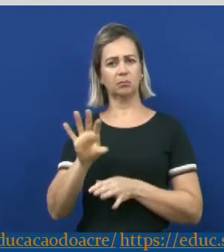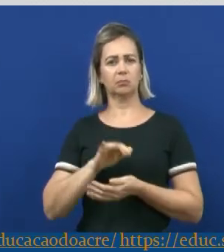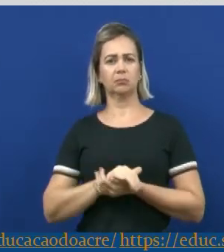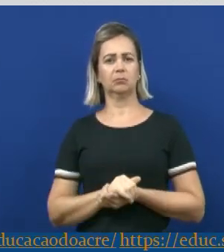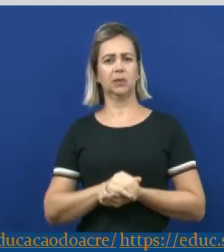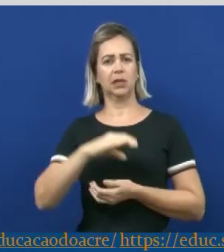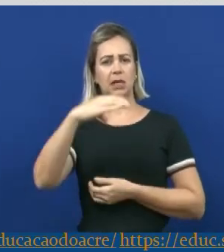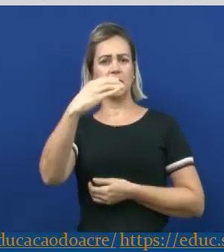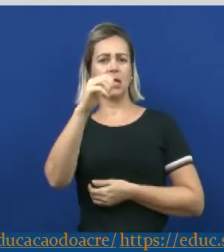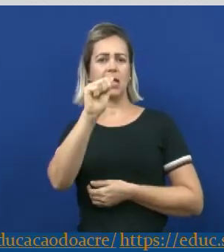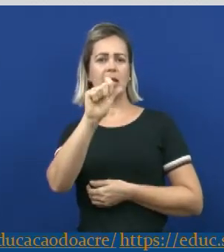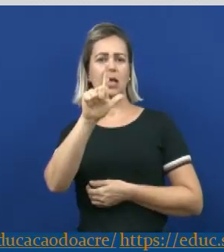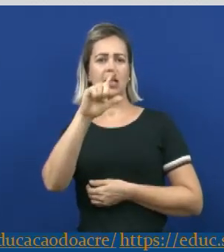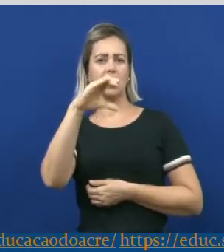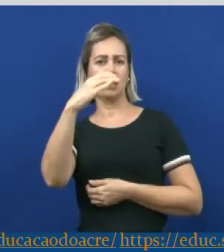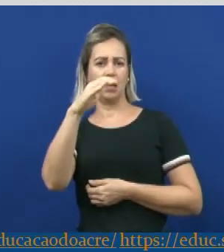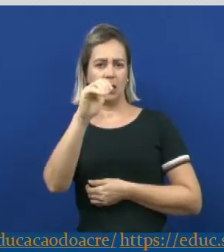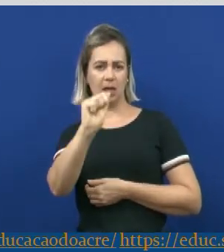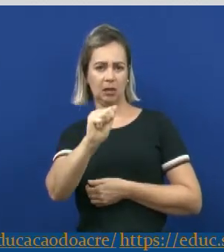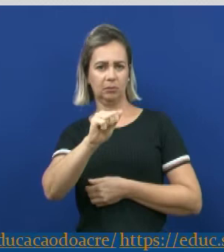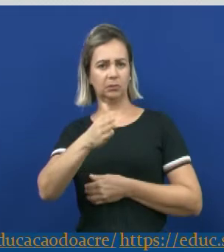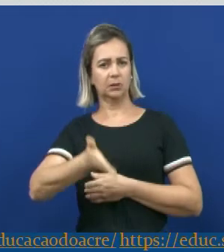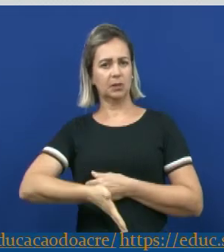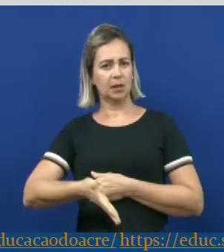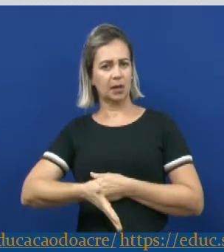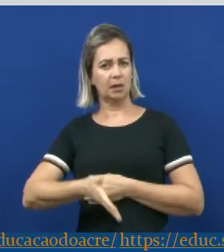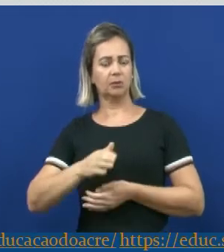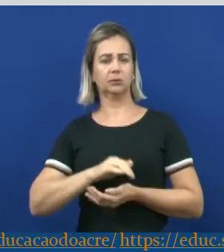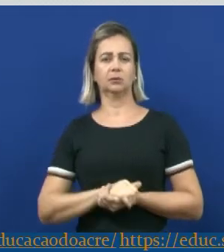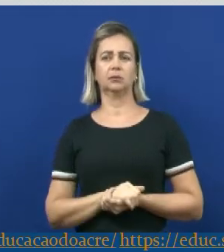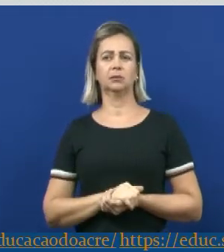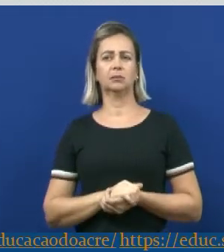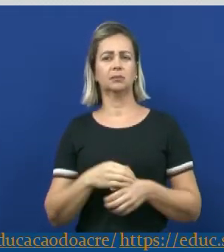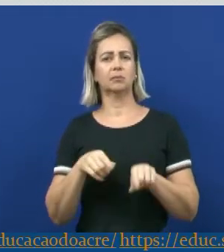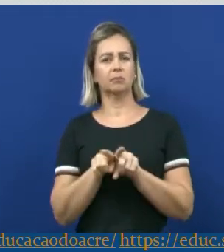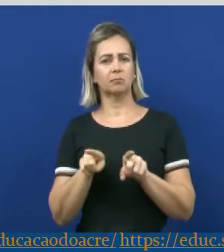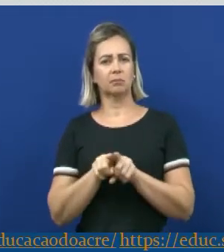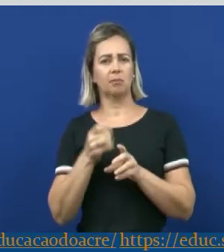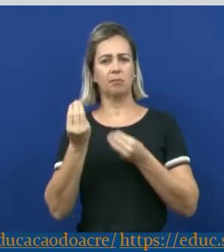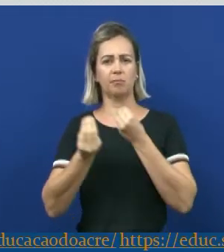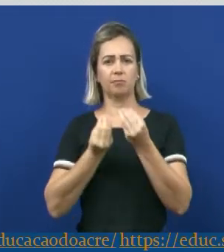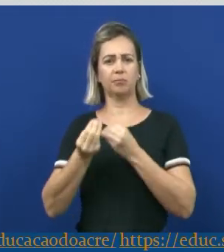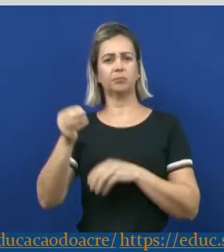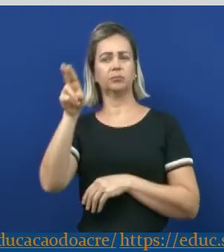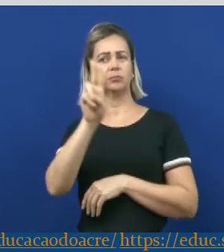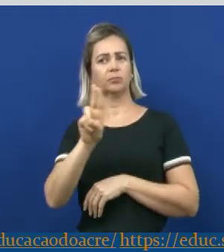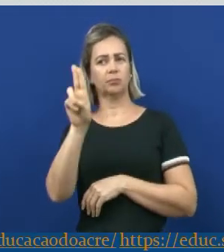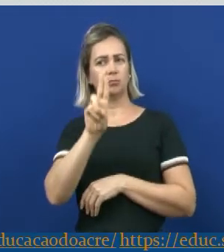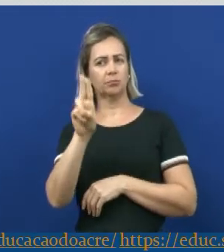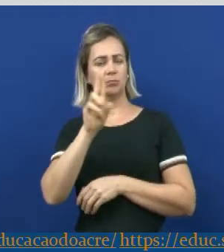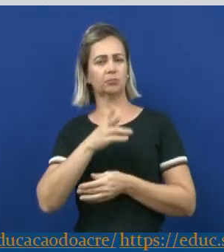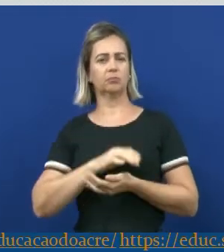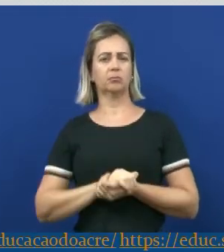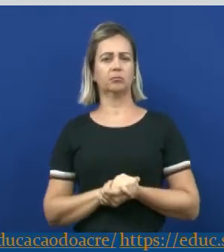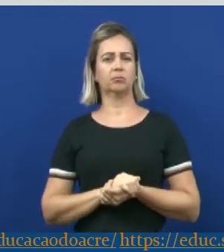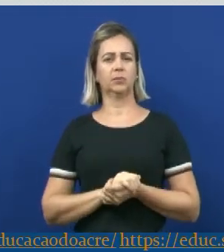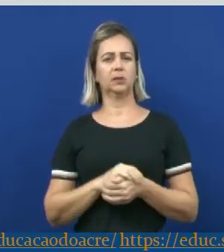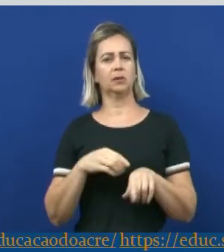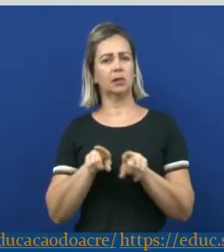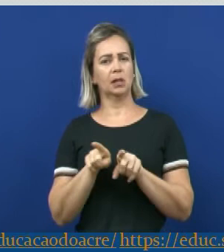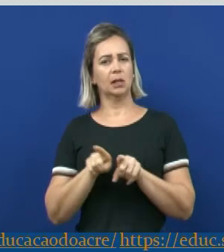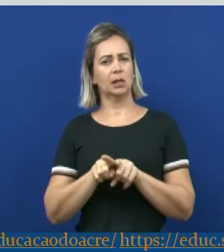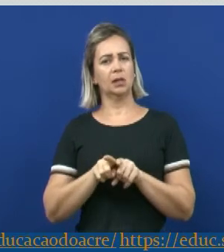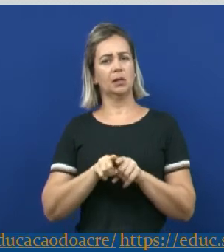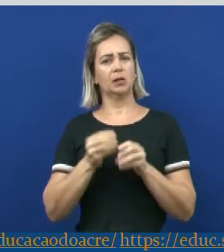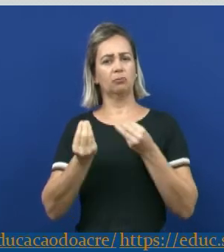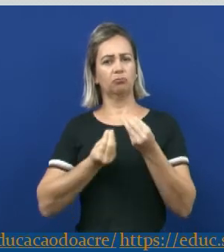calça. Lleva unos pantalones vaqueros, certo? Seria a mesma calça, só que aí eu me refiro à calça jeans, pantalones vaqueros